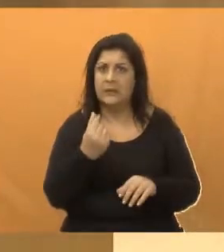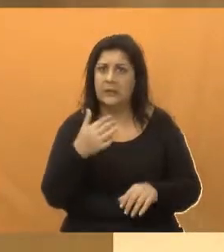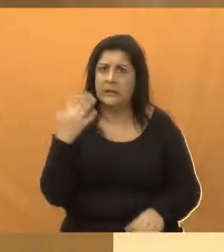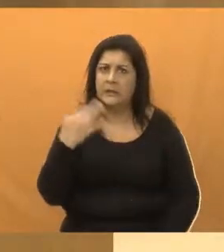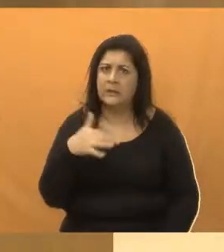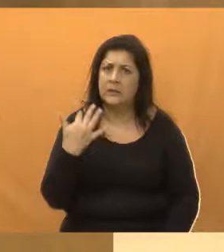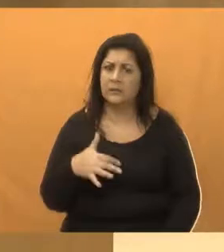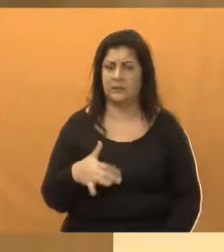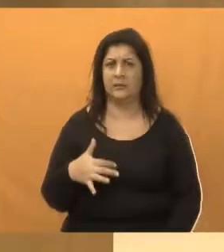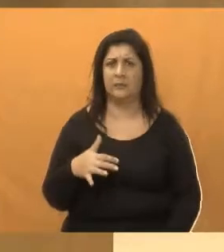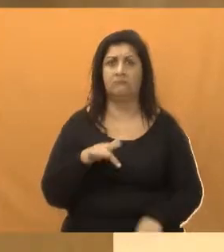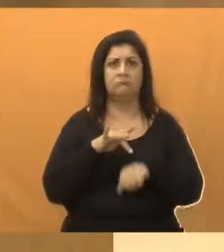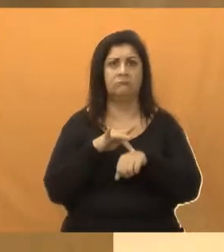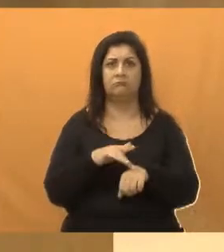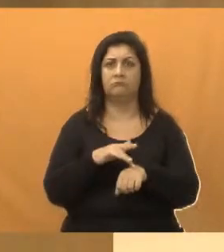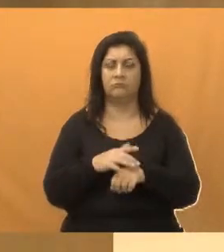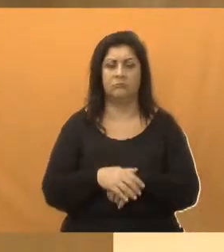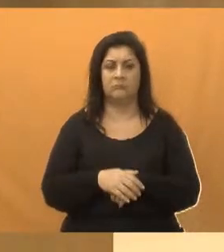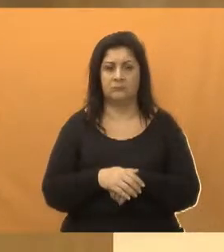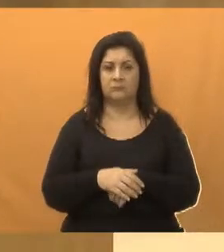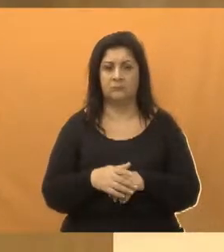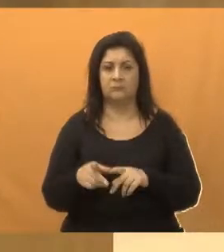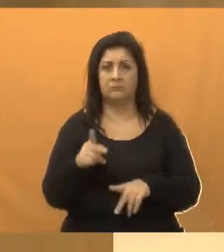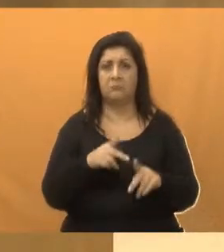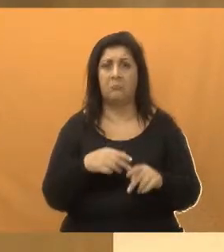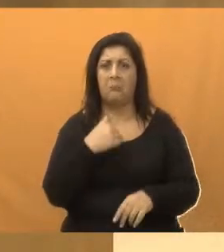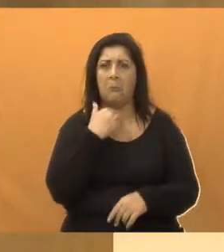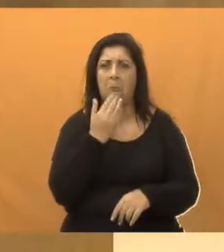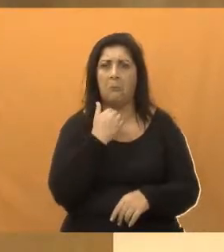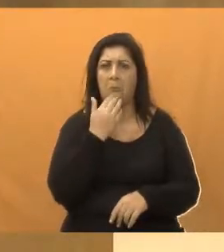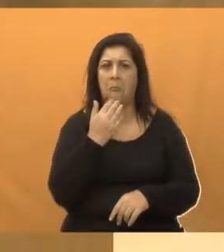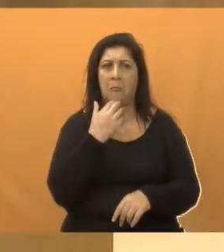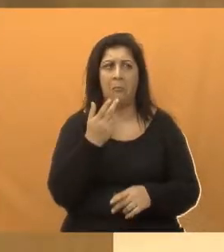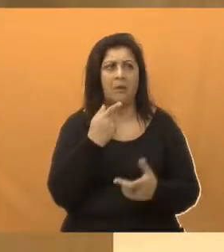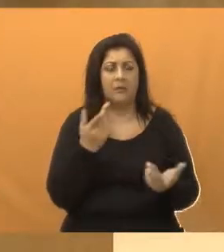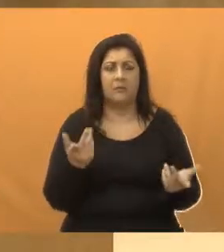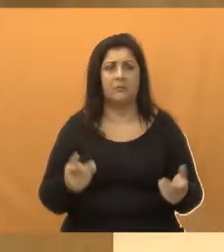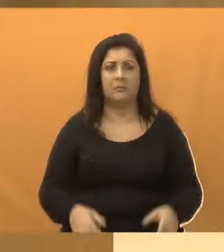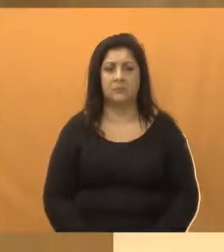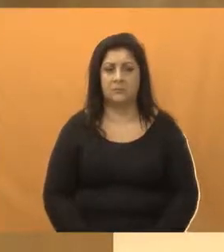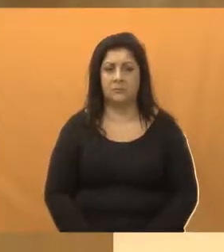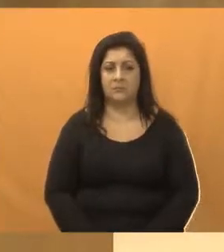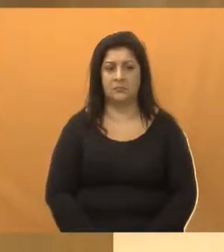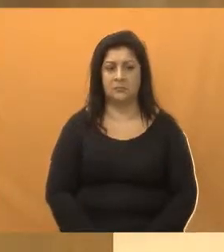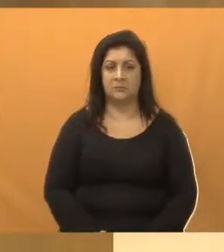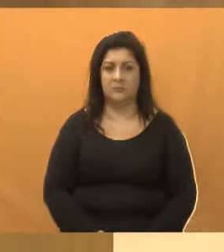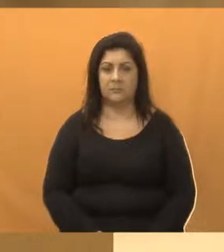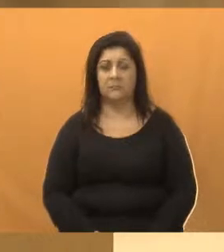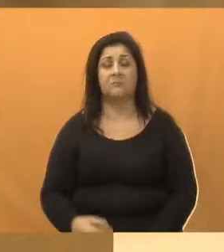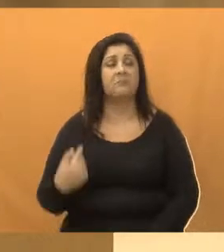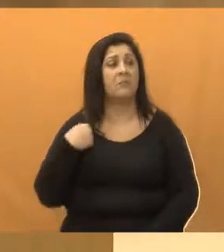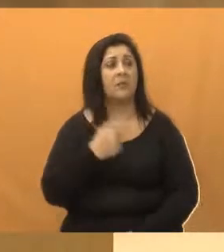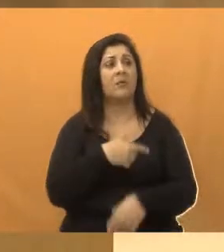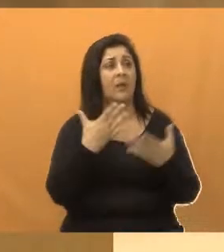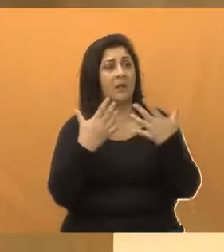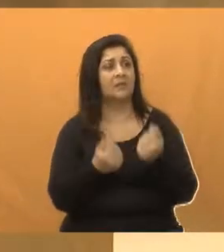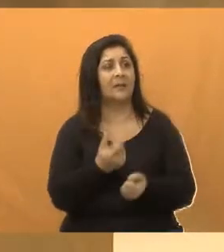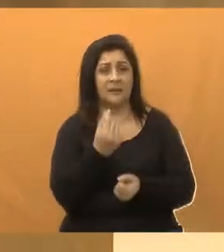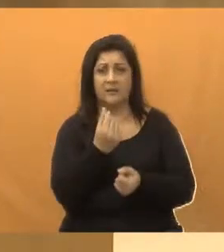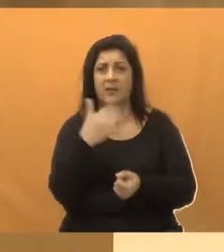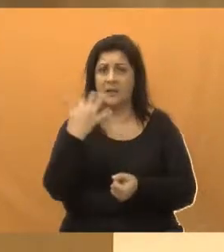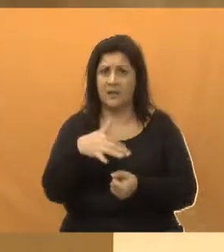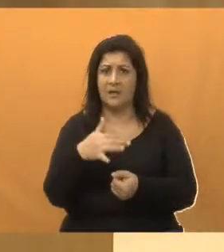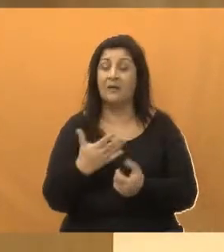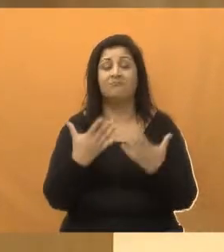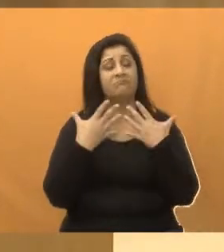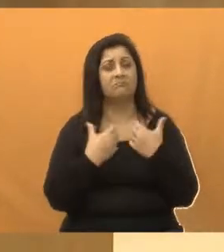elétrica absurdamente. E a população, ninguém faz uma campanha. né? A gente aceita esses aumentos